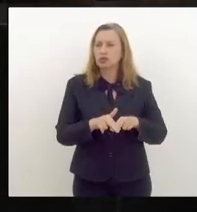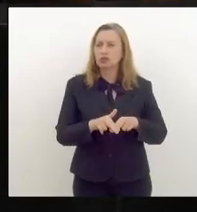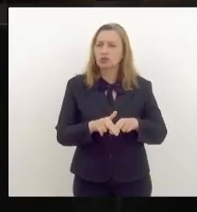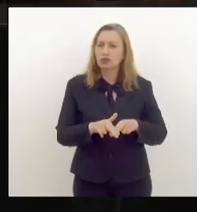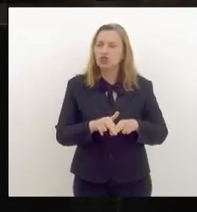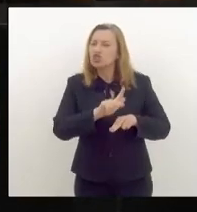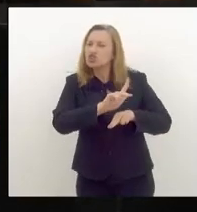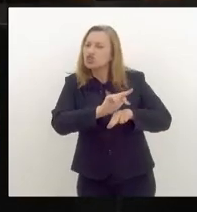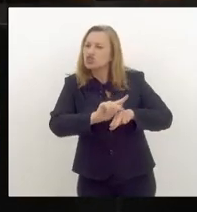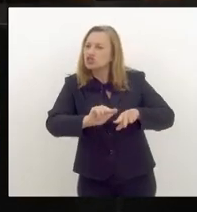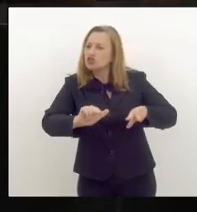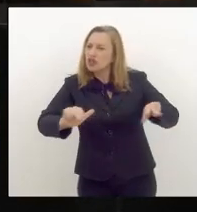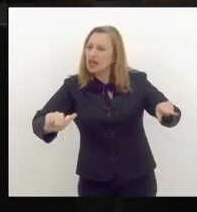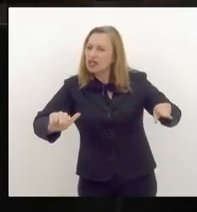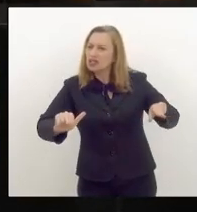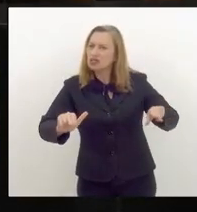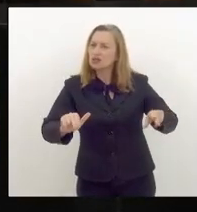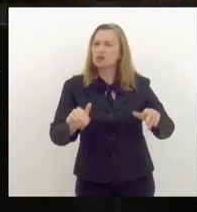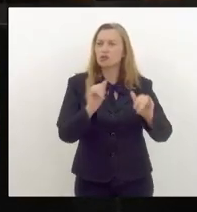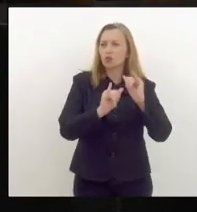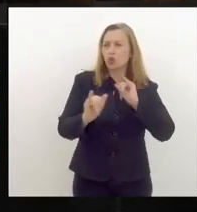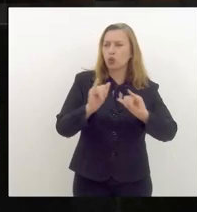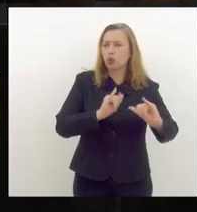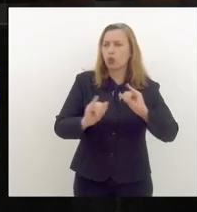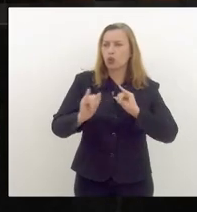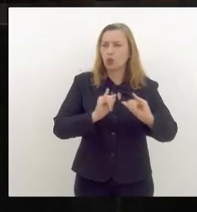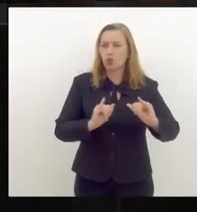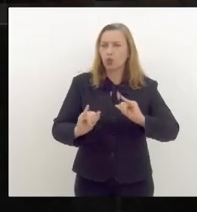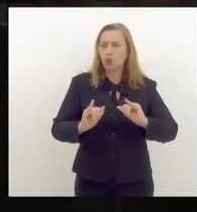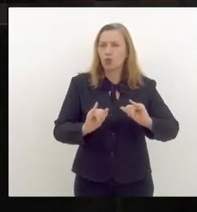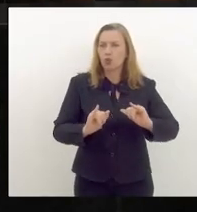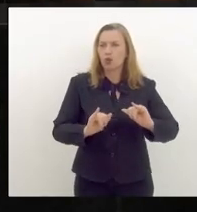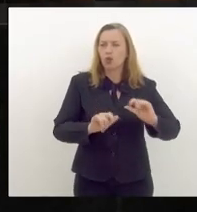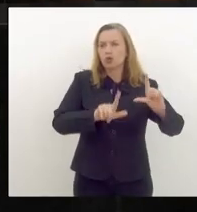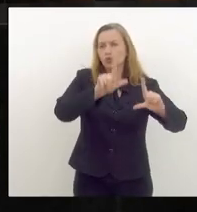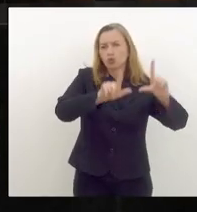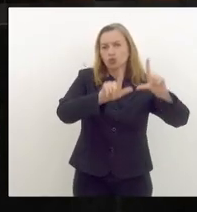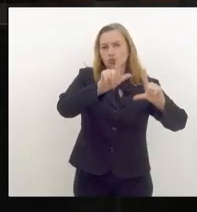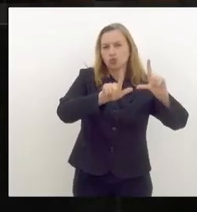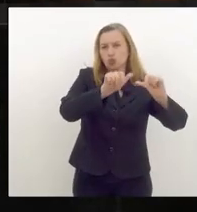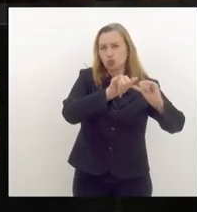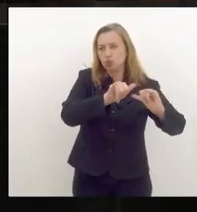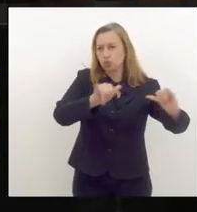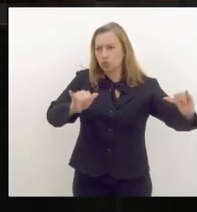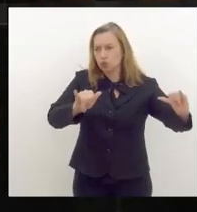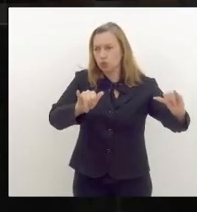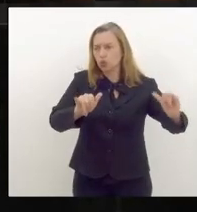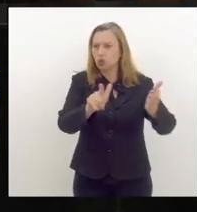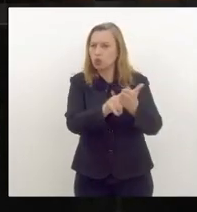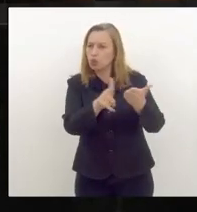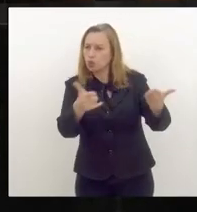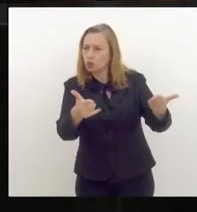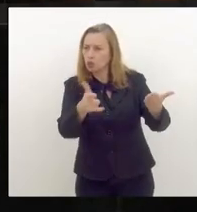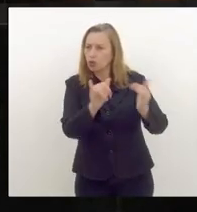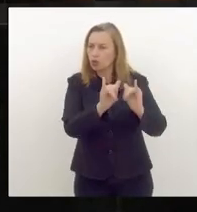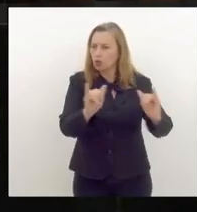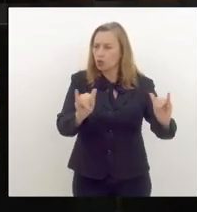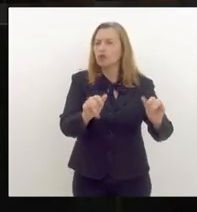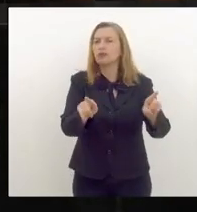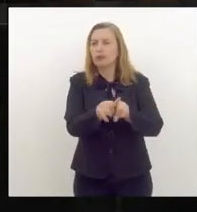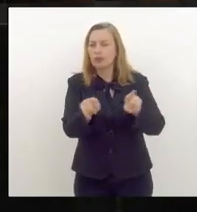diversos matérias têm saído na mídia escrita falada e